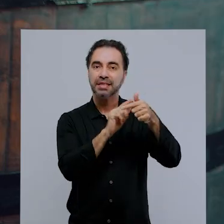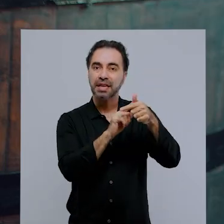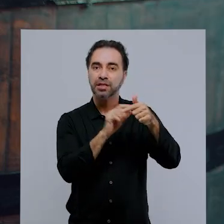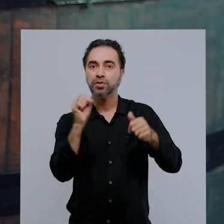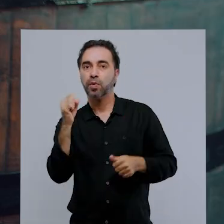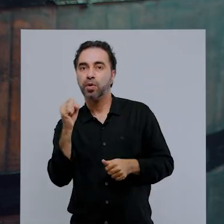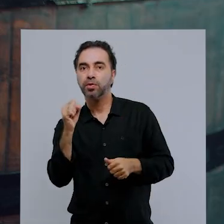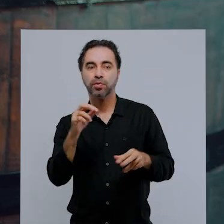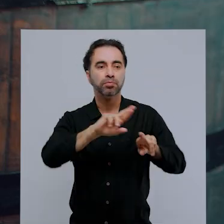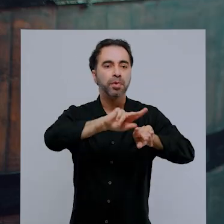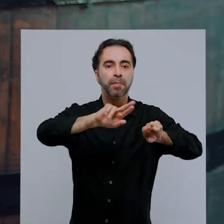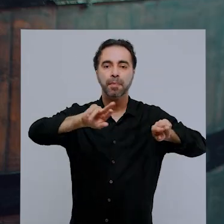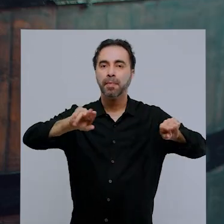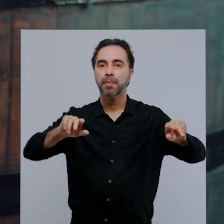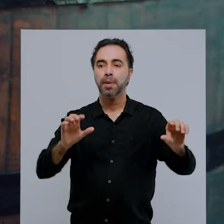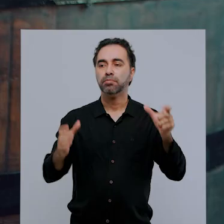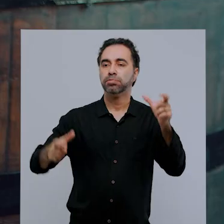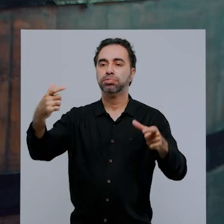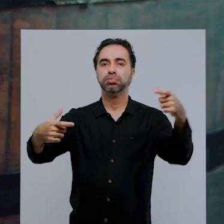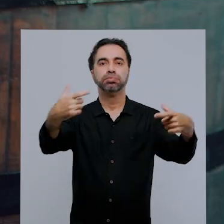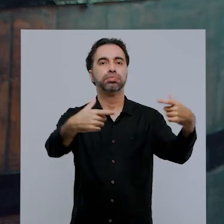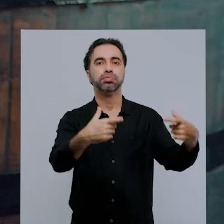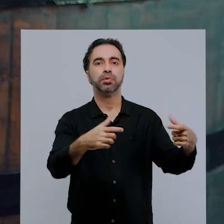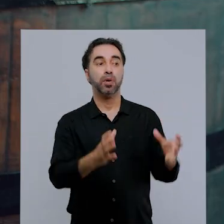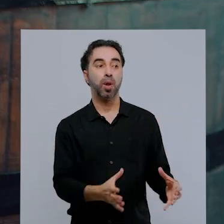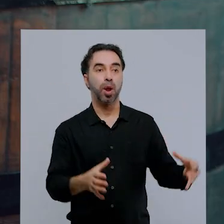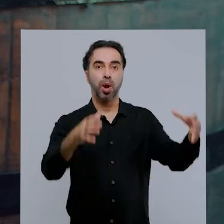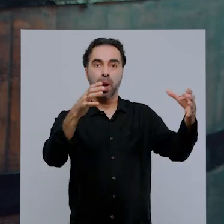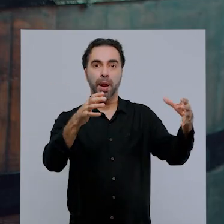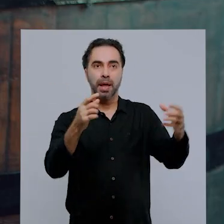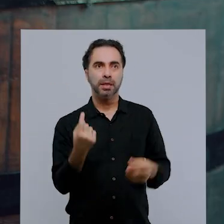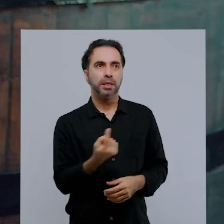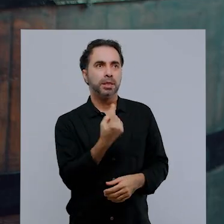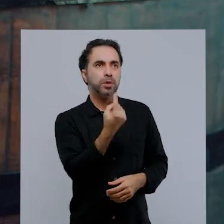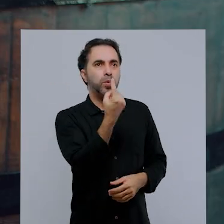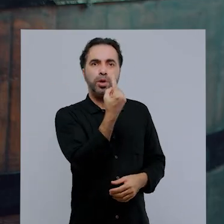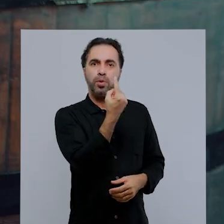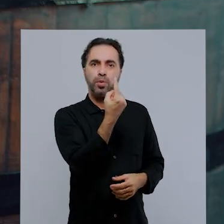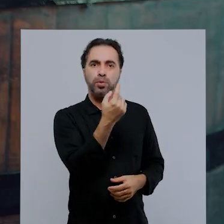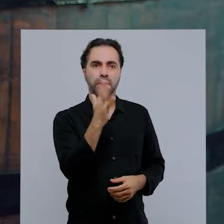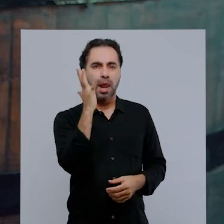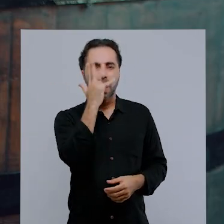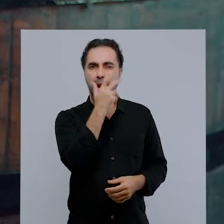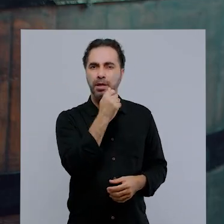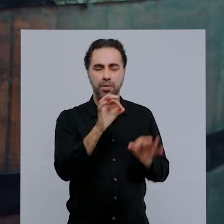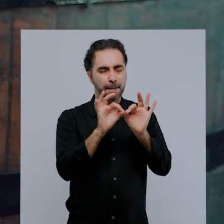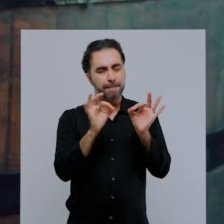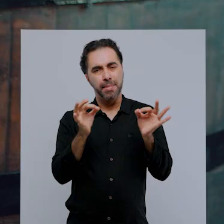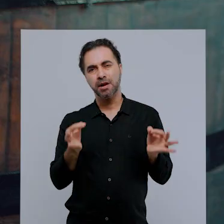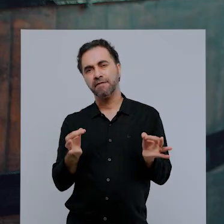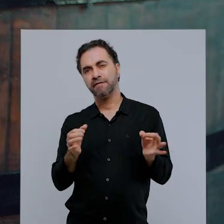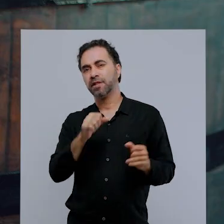madeiras distribuídas nos tonéis. Então são tonéis extremamente raros, lindos e perfeitos para